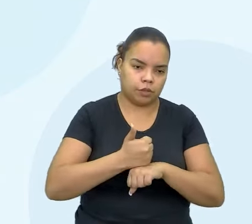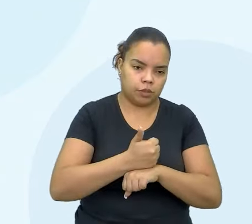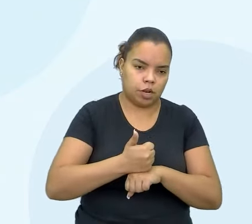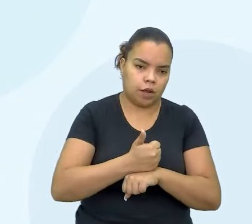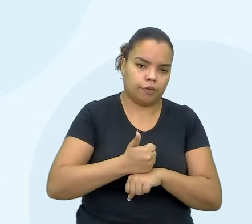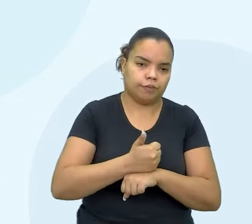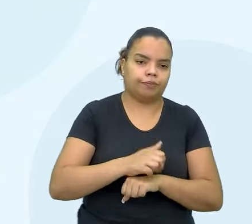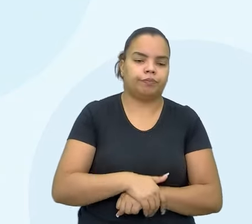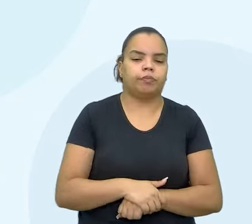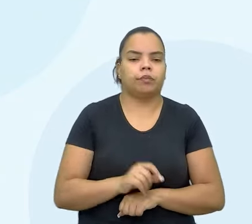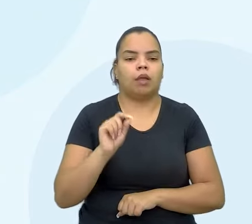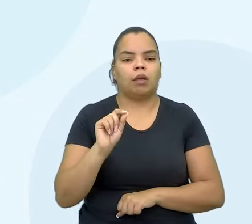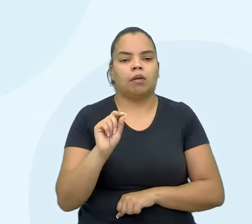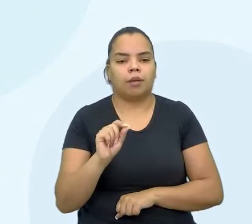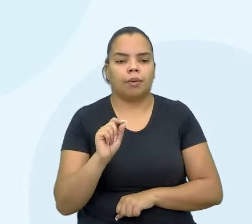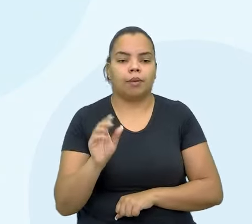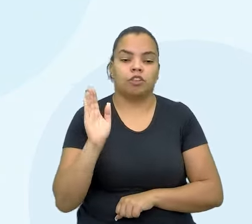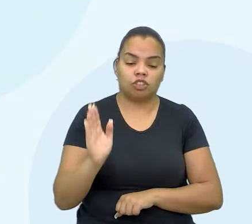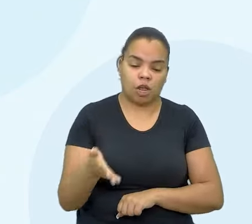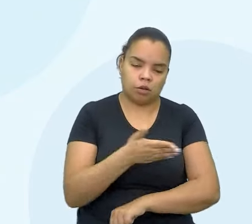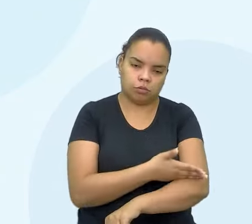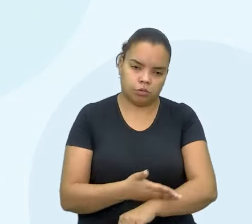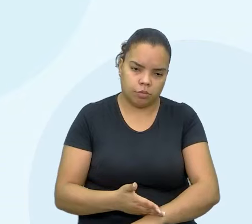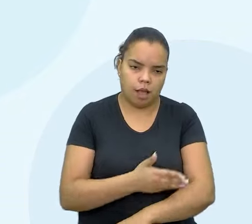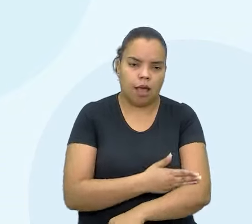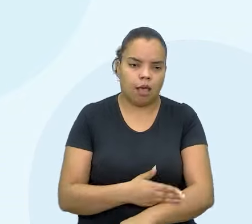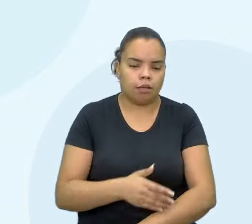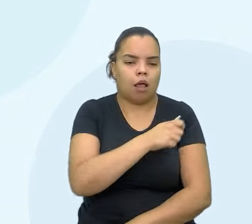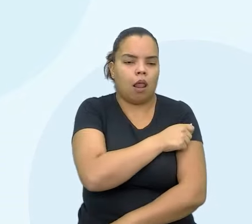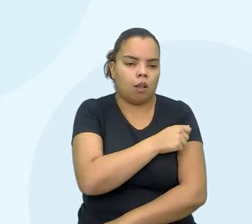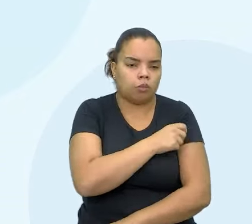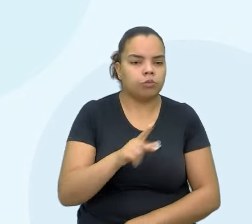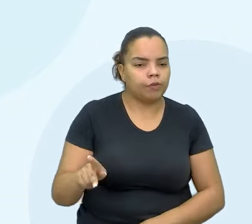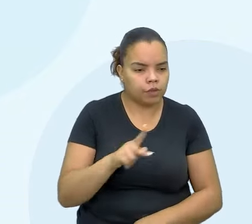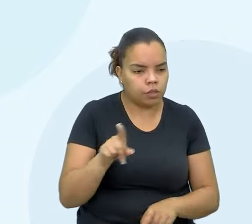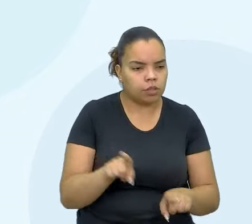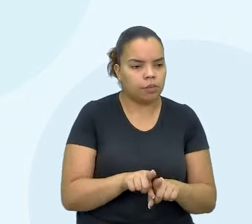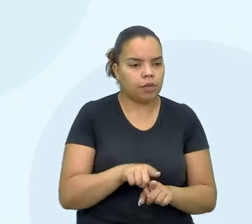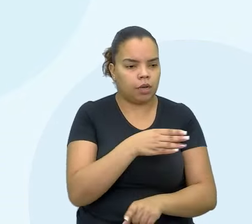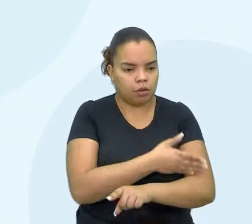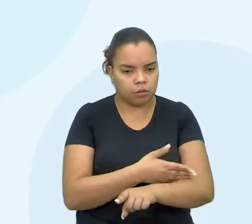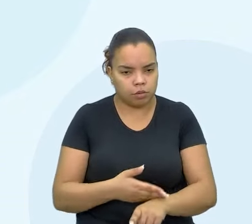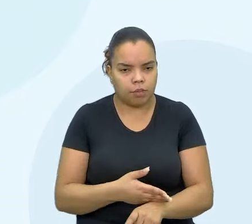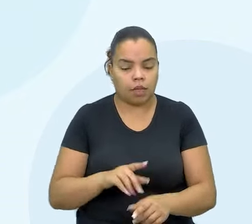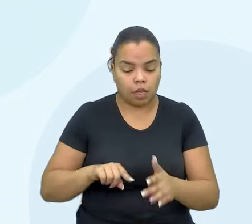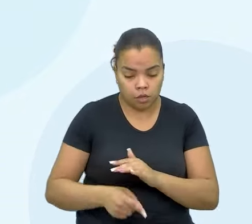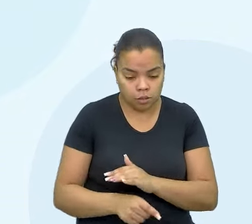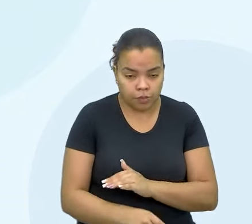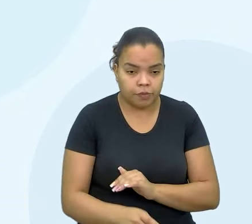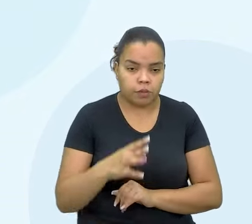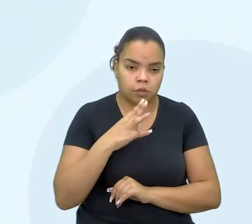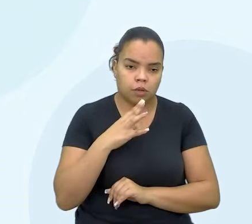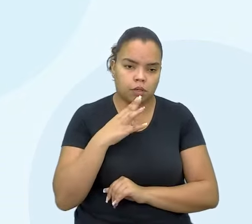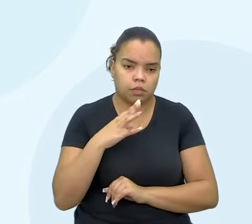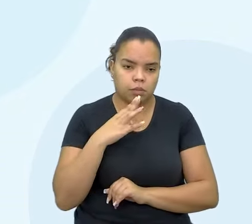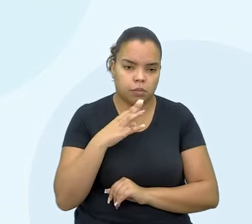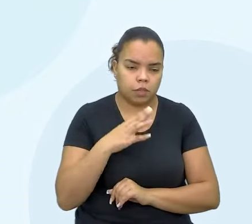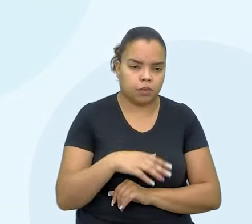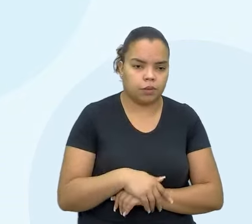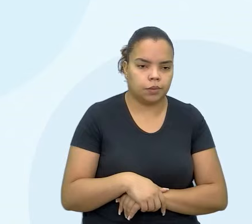básica, é o que os estudantes já estão acostumados, né, que os nossos professores também, e aí a gente aprofunda isso nos objetivos aí dos